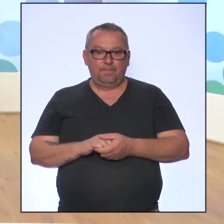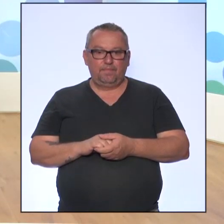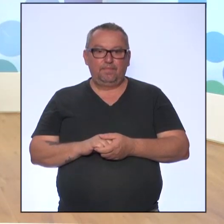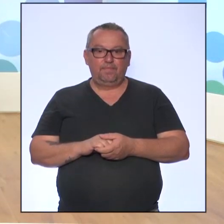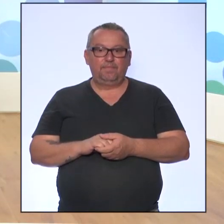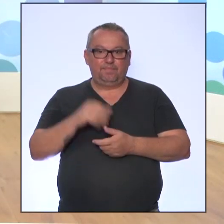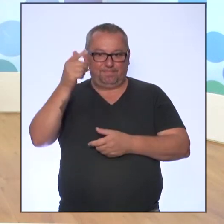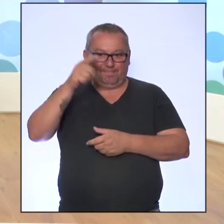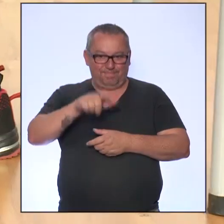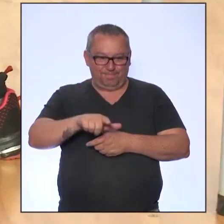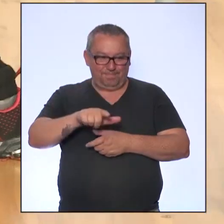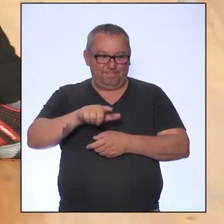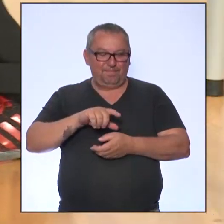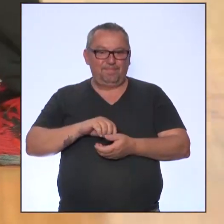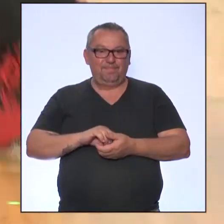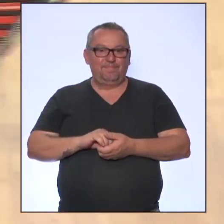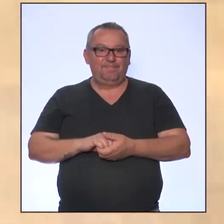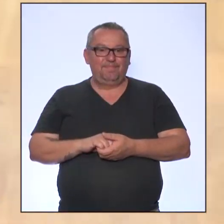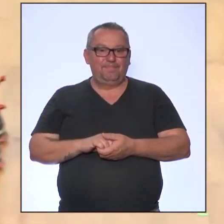Isso, mais uma vez.